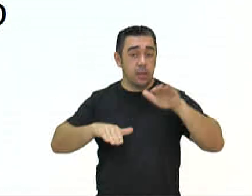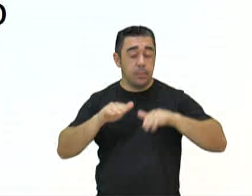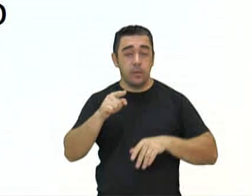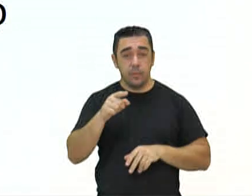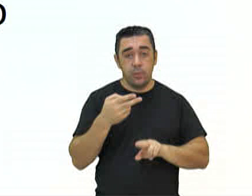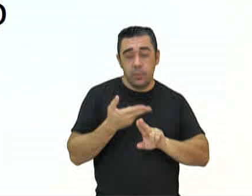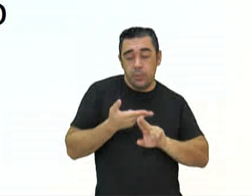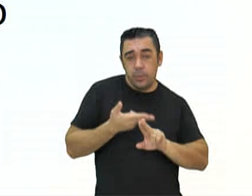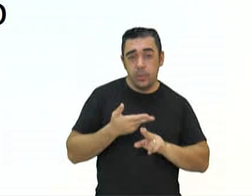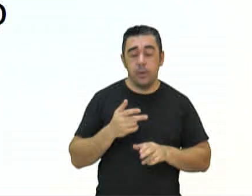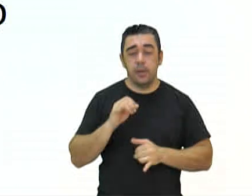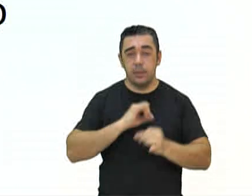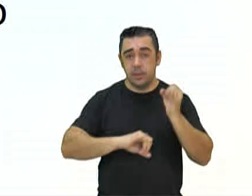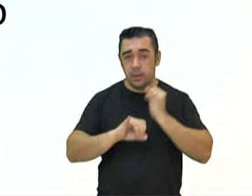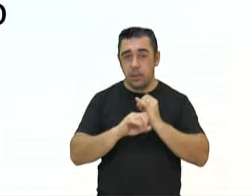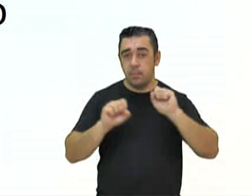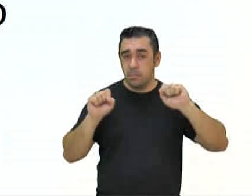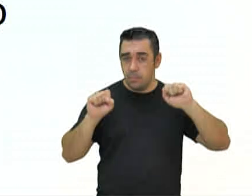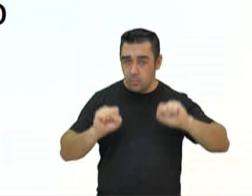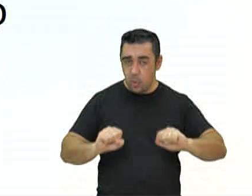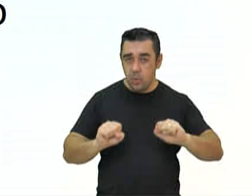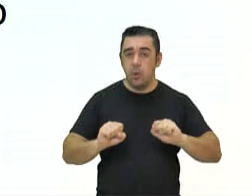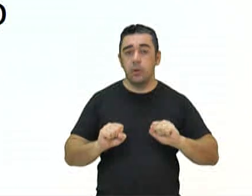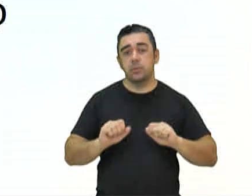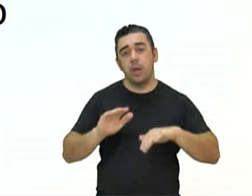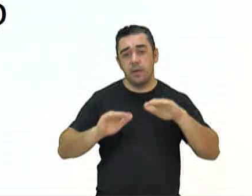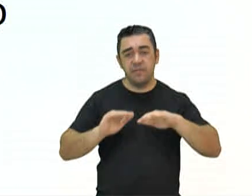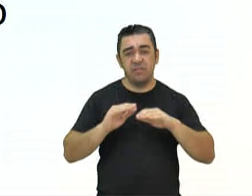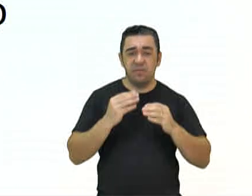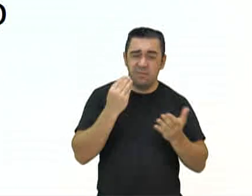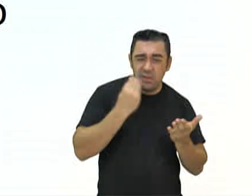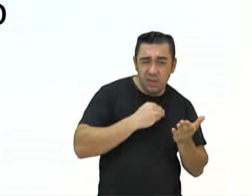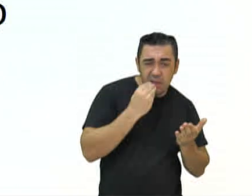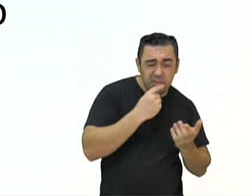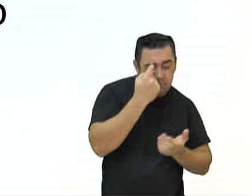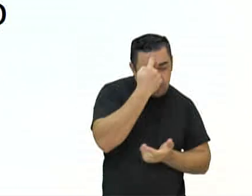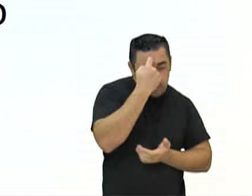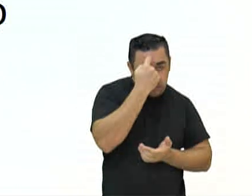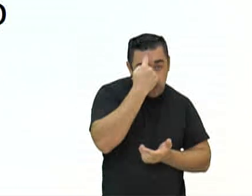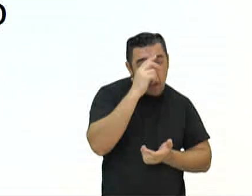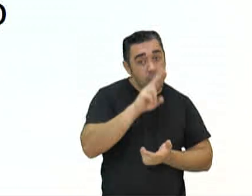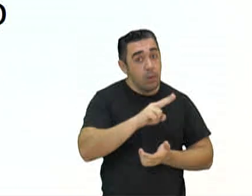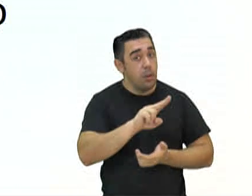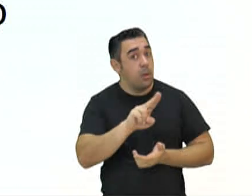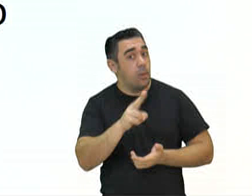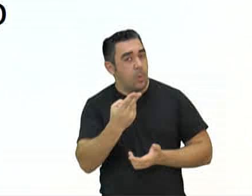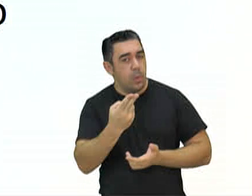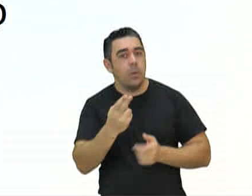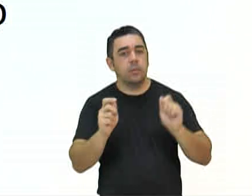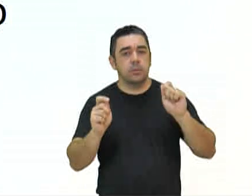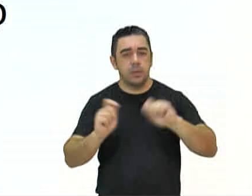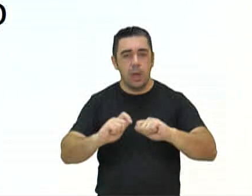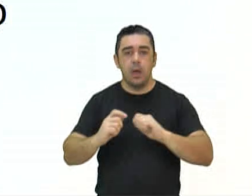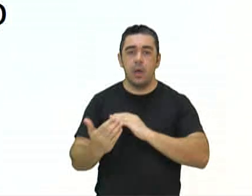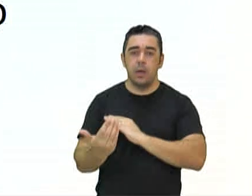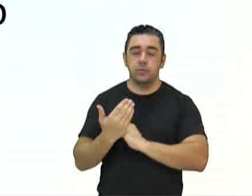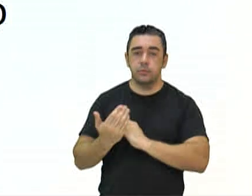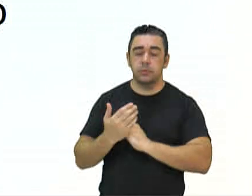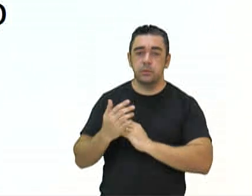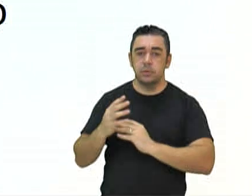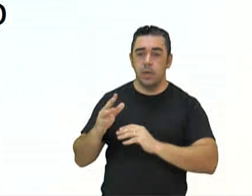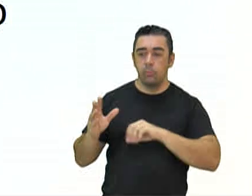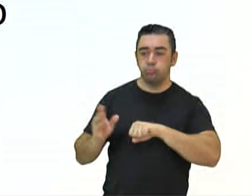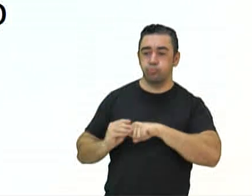utilizada, a internet pode empobrecer a capacidade de pensar ou ser um instrumento para a